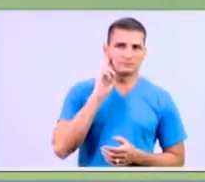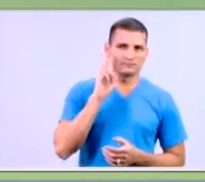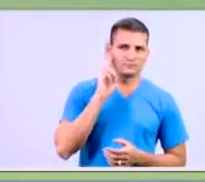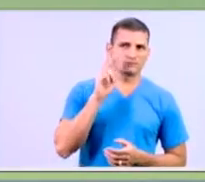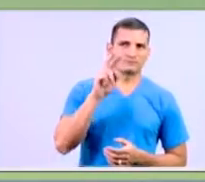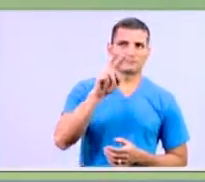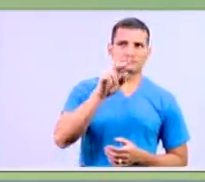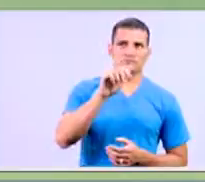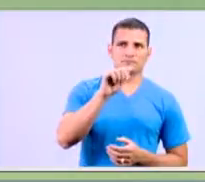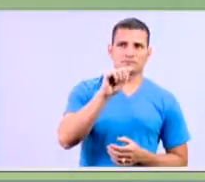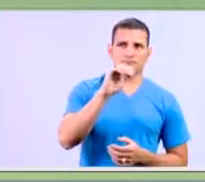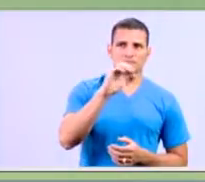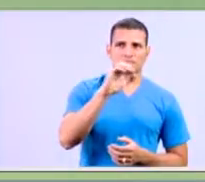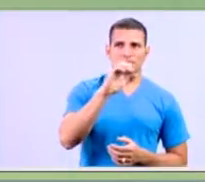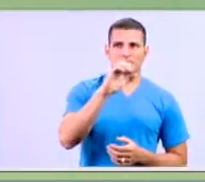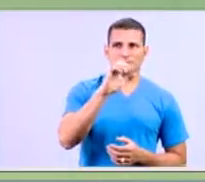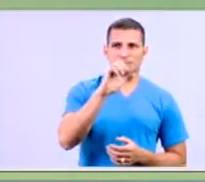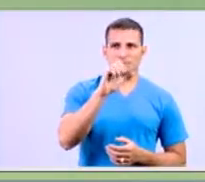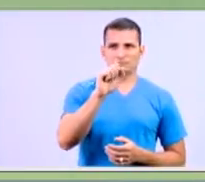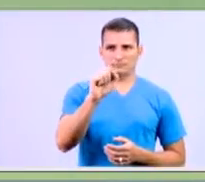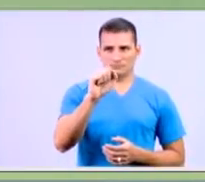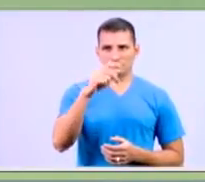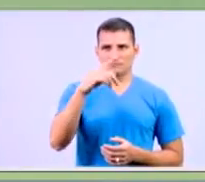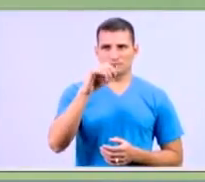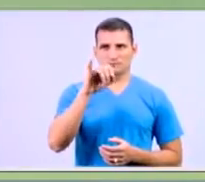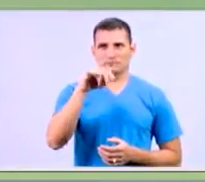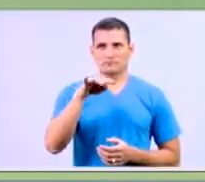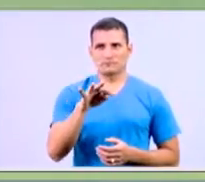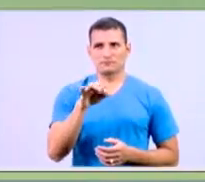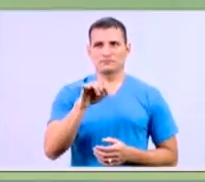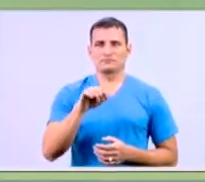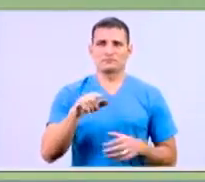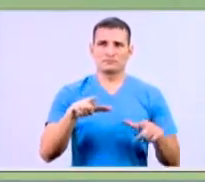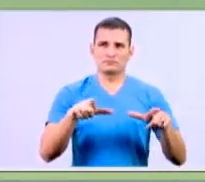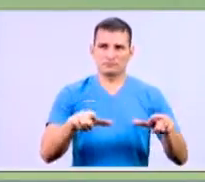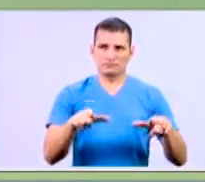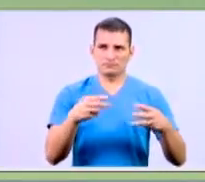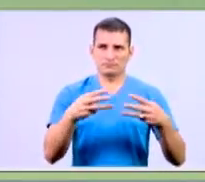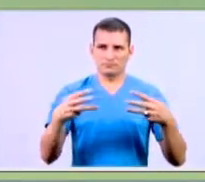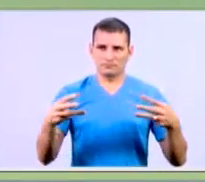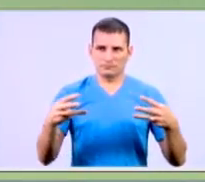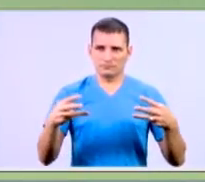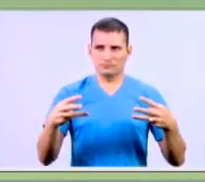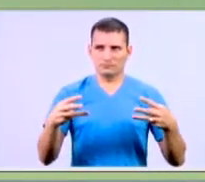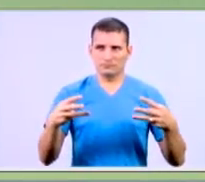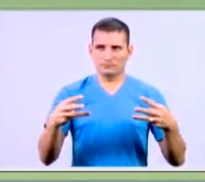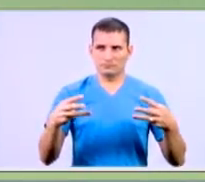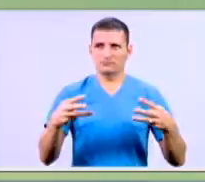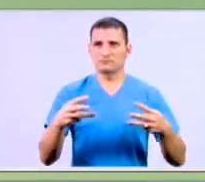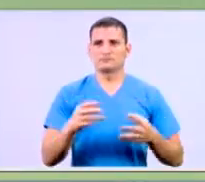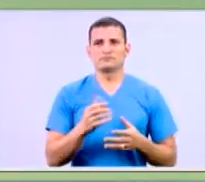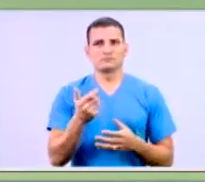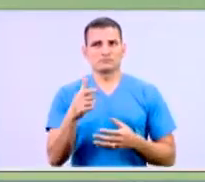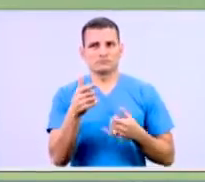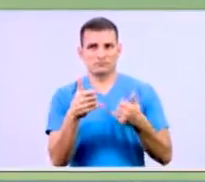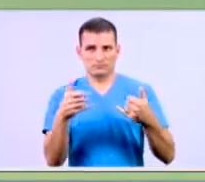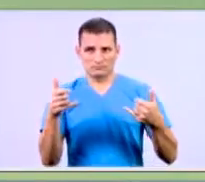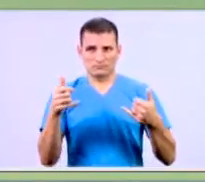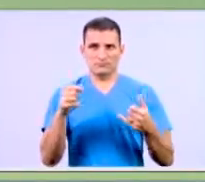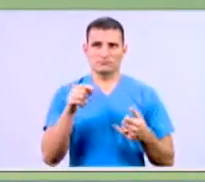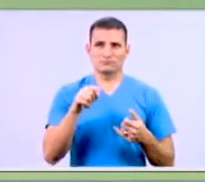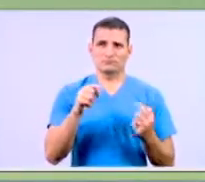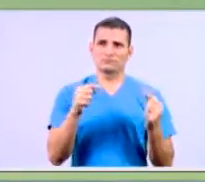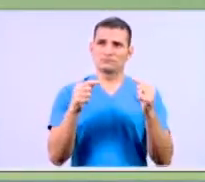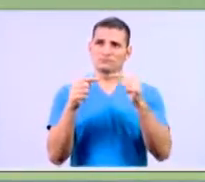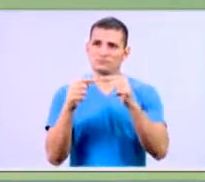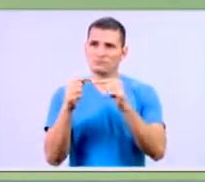vai ter uma placa de rede sem fios, e para conectar na internet, ele vai ter uma placa de rede